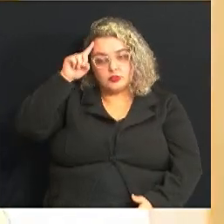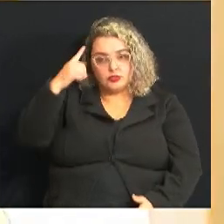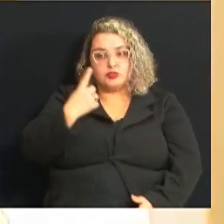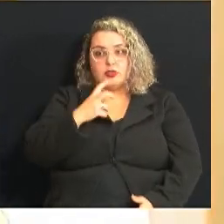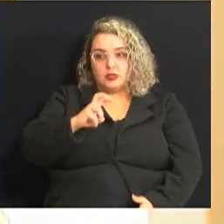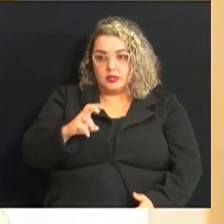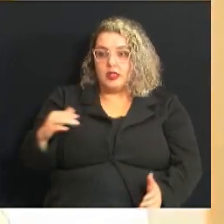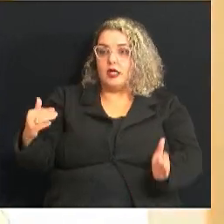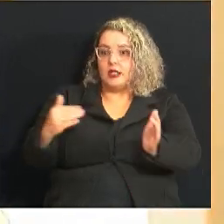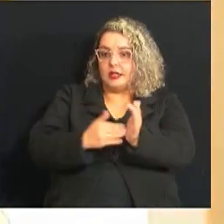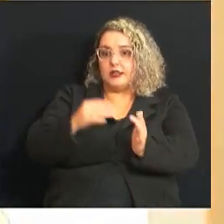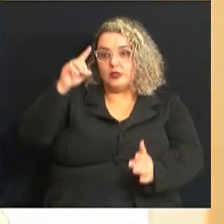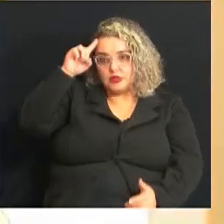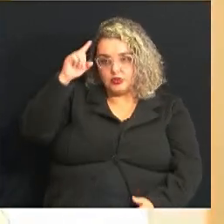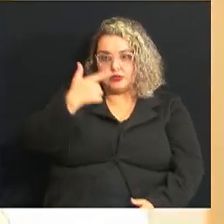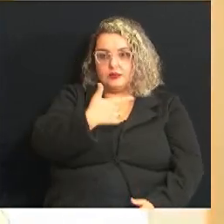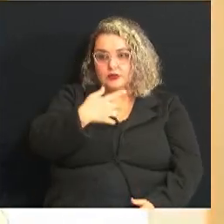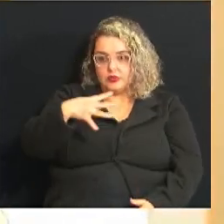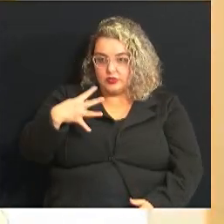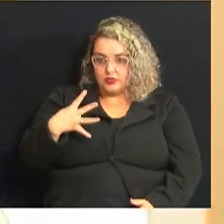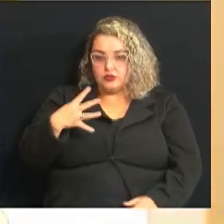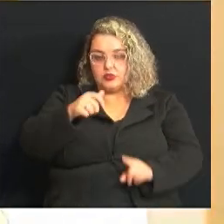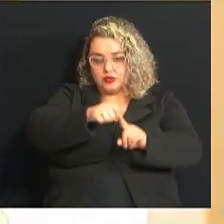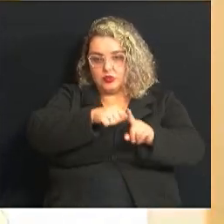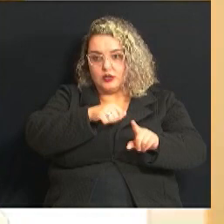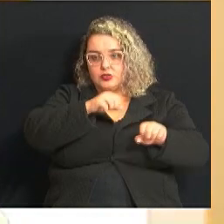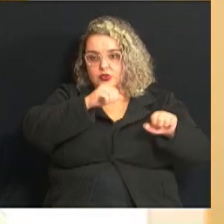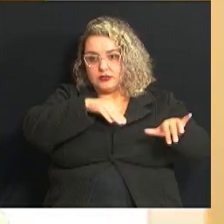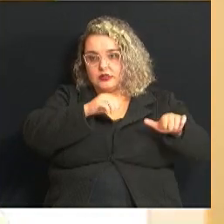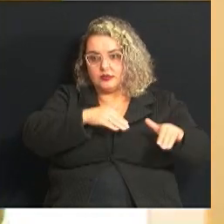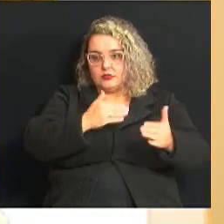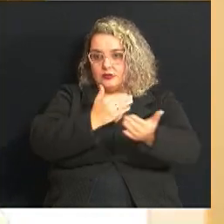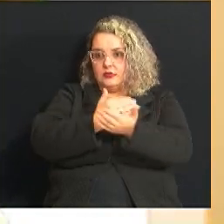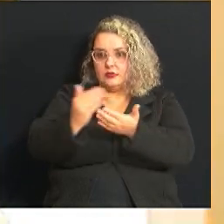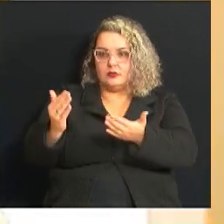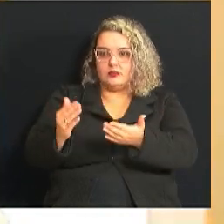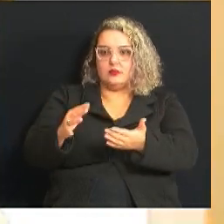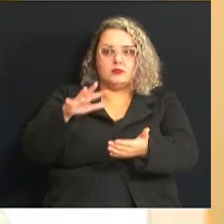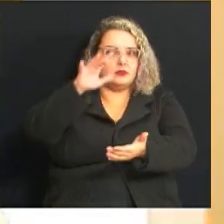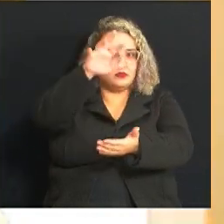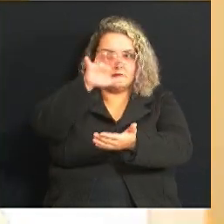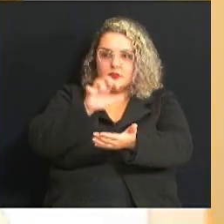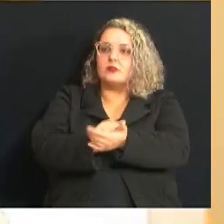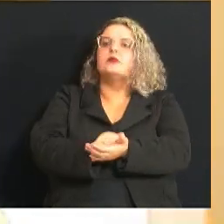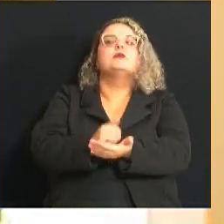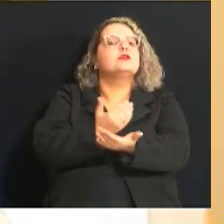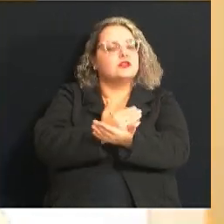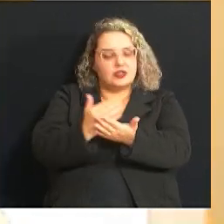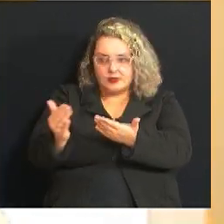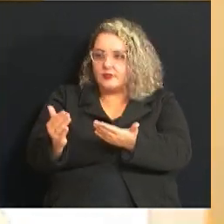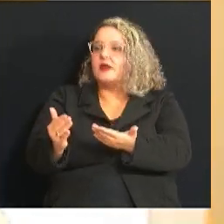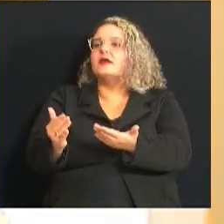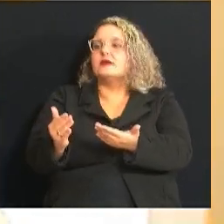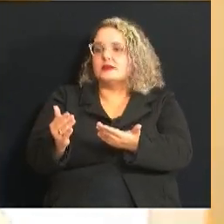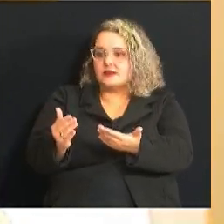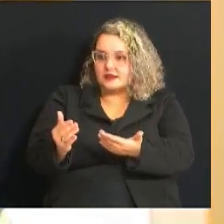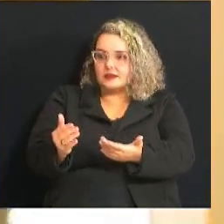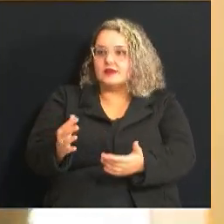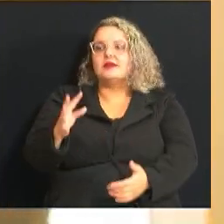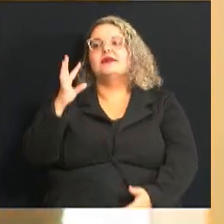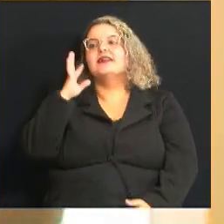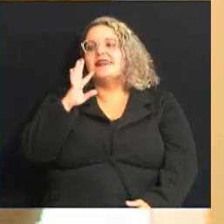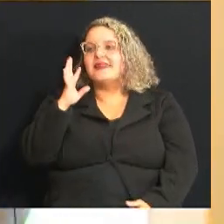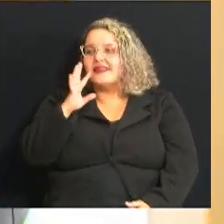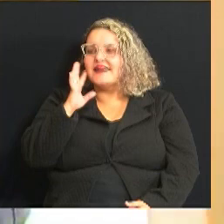até dia 24 de setembro as inscrições. E quando começa? Fez o cadastro, já tá inicia. Valendo. Exatamente. Que bom,